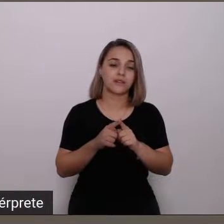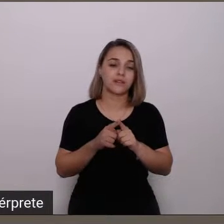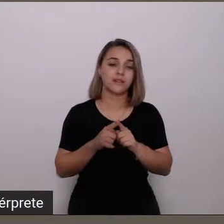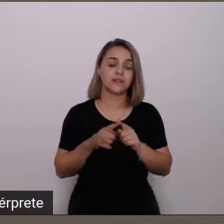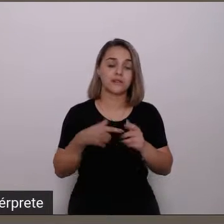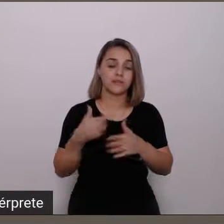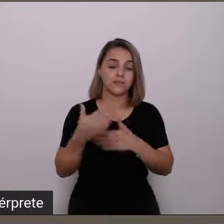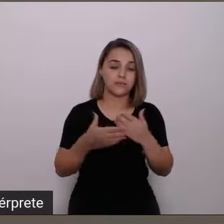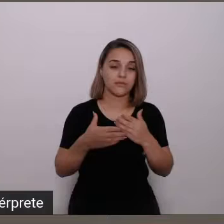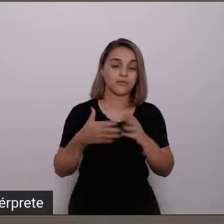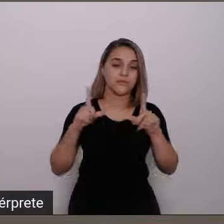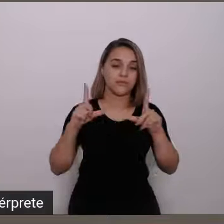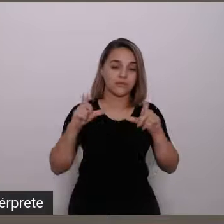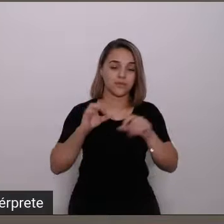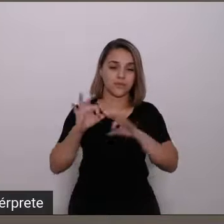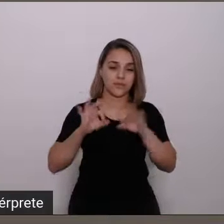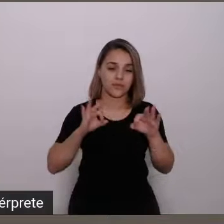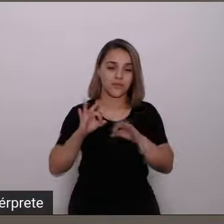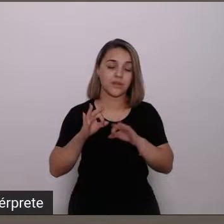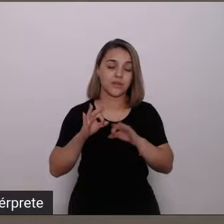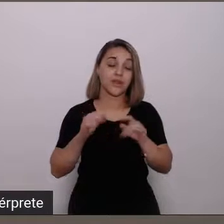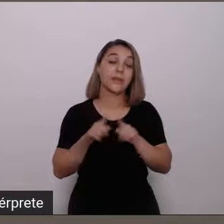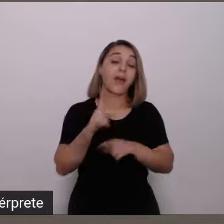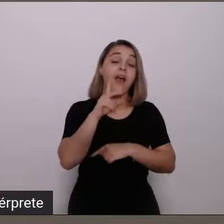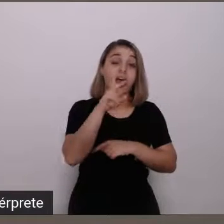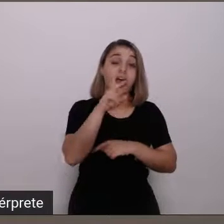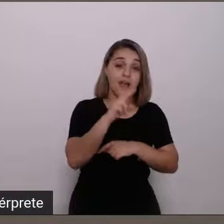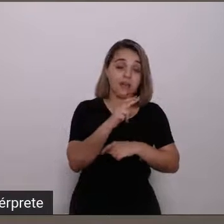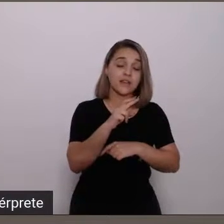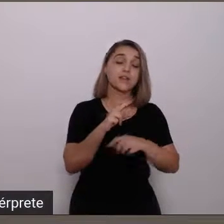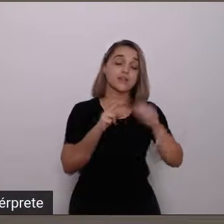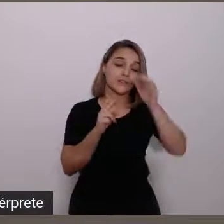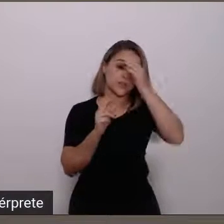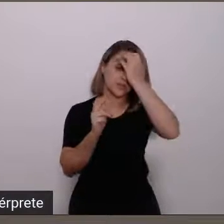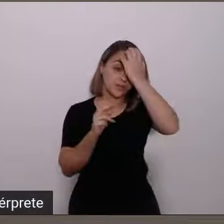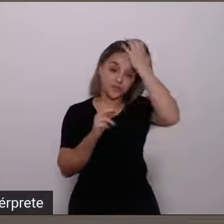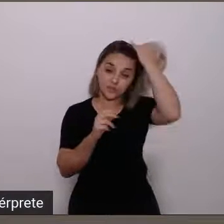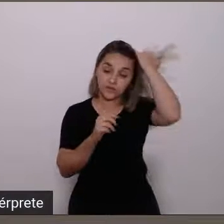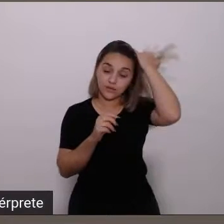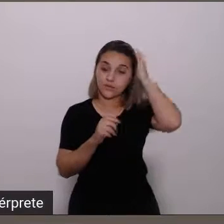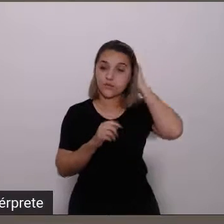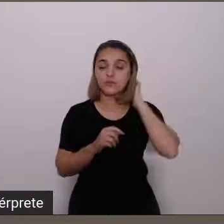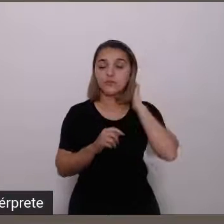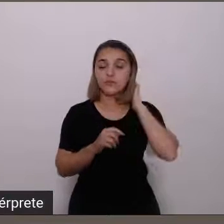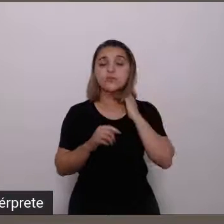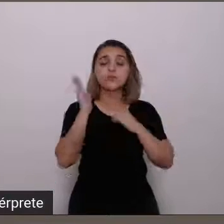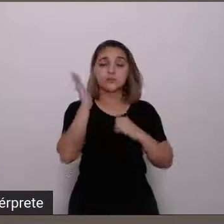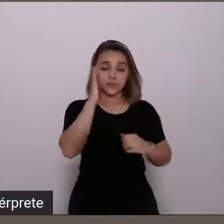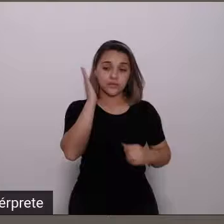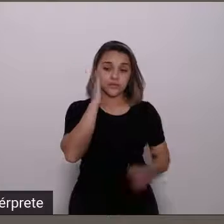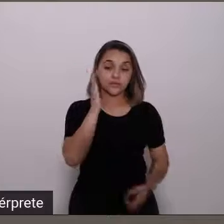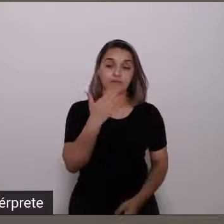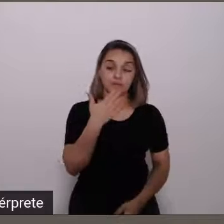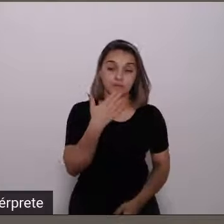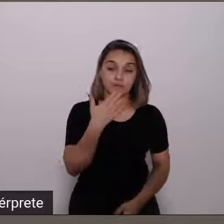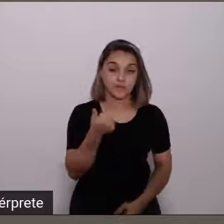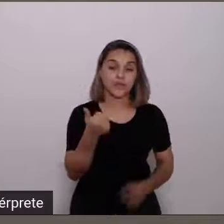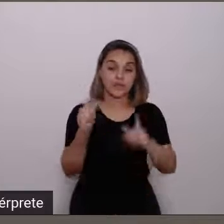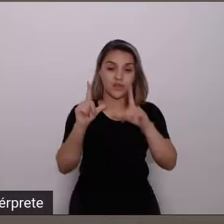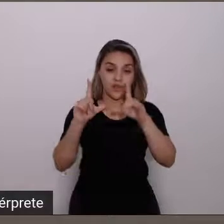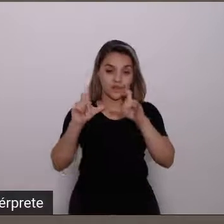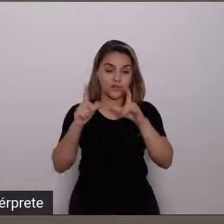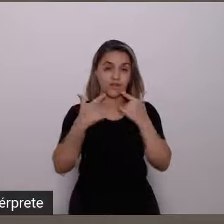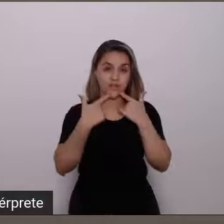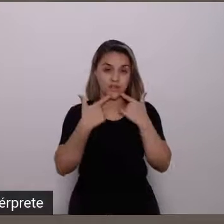né? Acho que também já entendendo melhor a fotografia como uma linguagem com